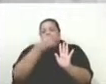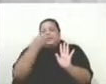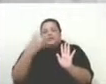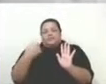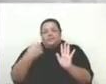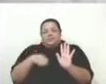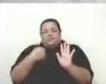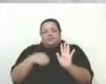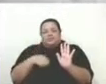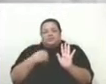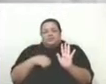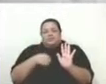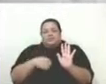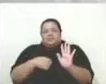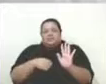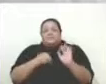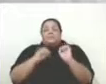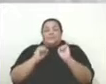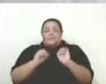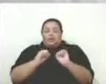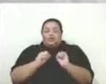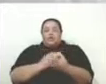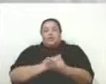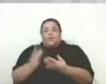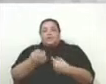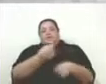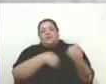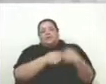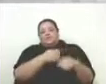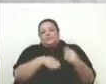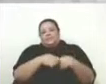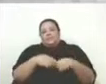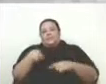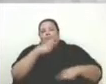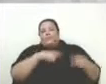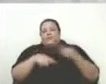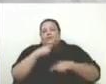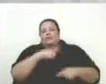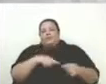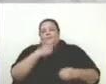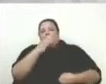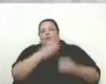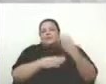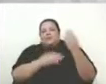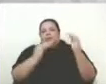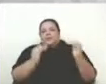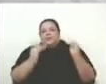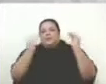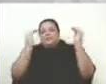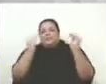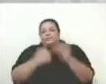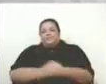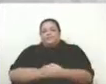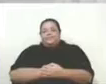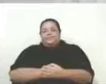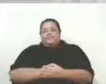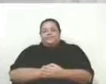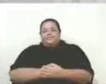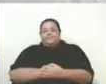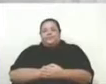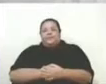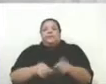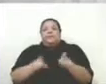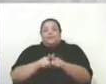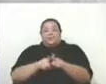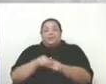dinheiro para pagar, a gente pode começar a negociação com a administração, então, para a criação dos cargos, que também não é uma coisa que é feita da noite para o dia. Como a